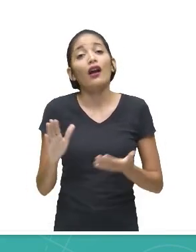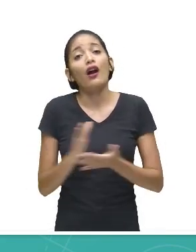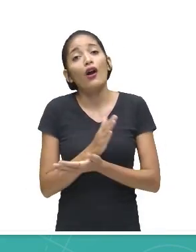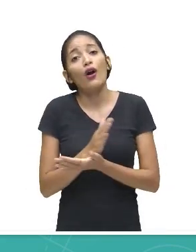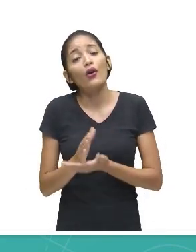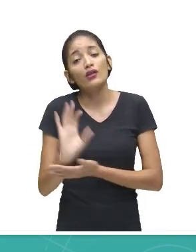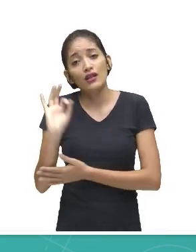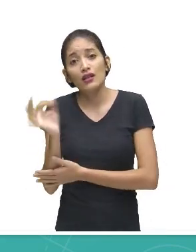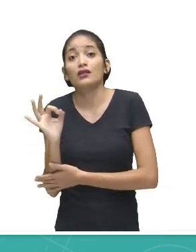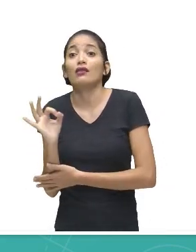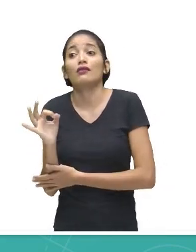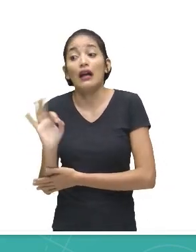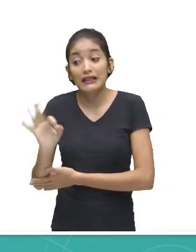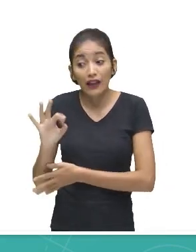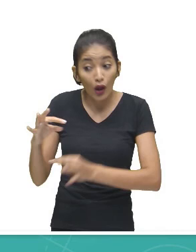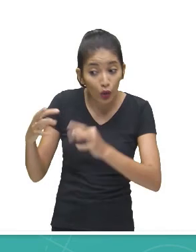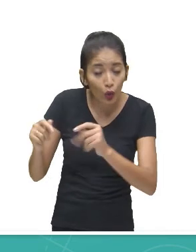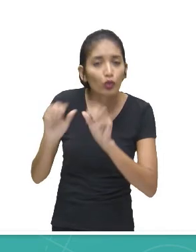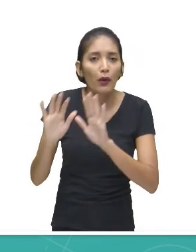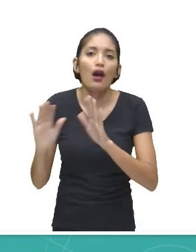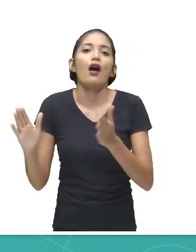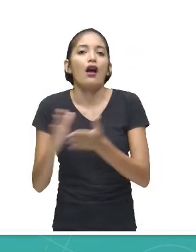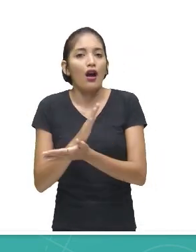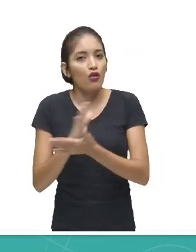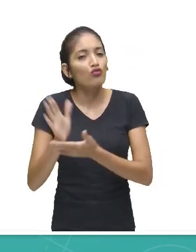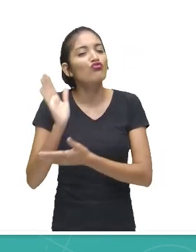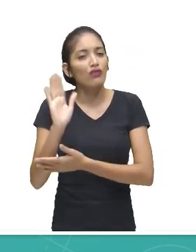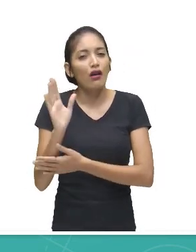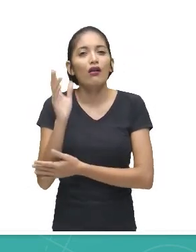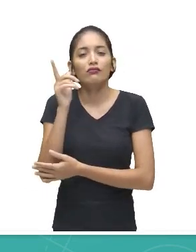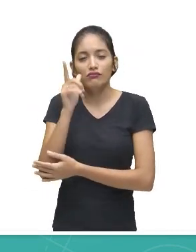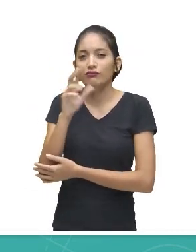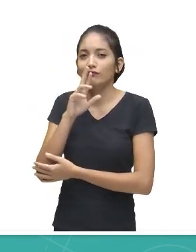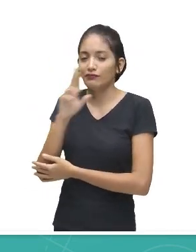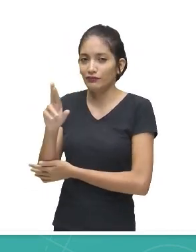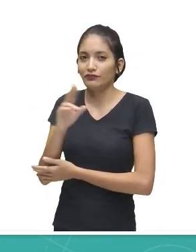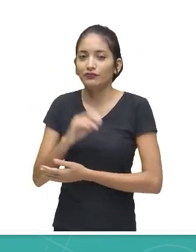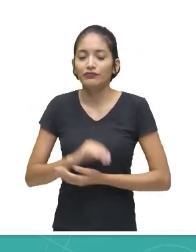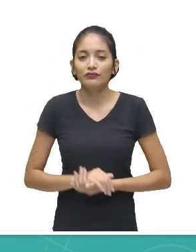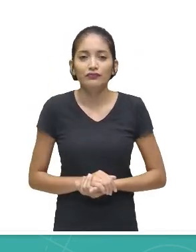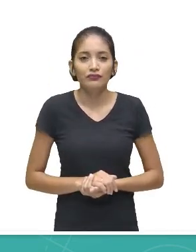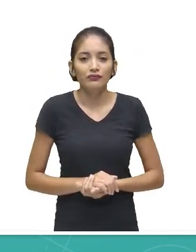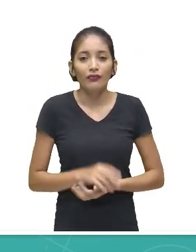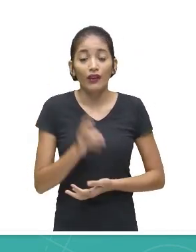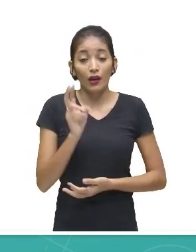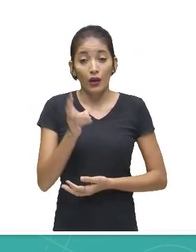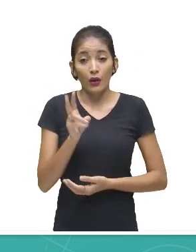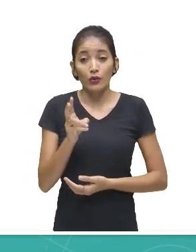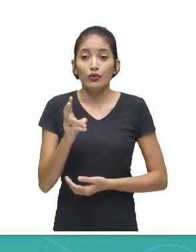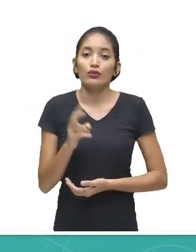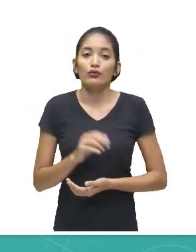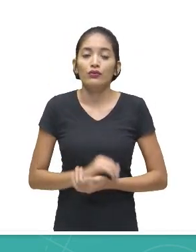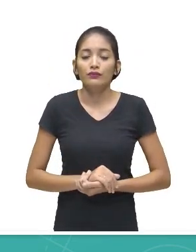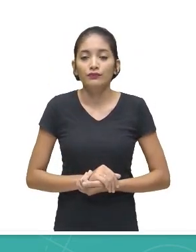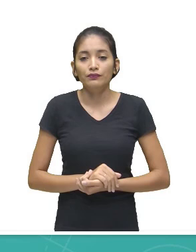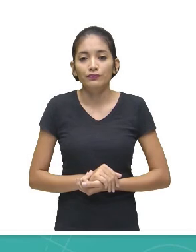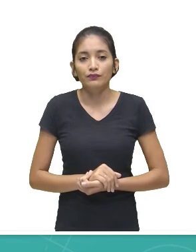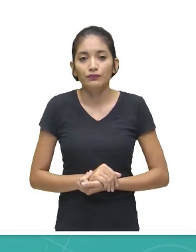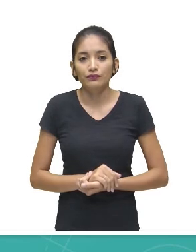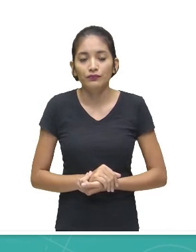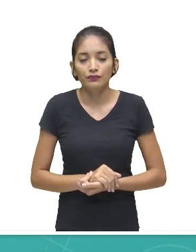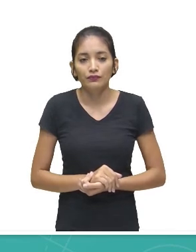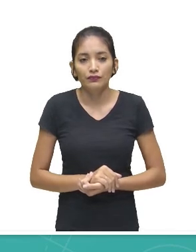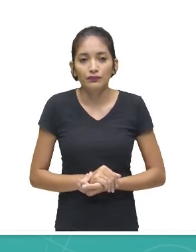não acertaram todo, né? Mas pelo menos uma parte conseguiram fazer. Beleza, então vamos seguir para o próximo texto.